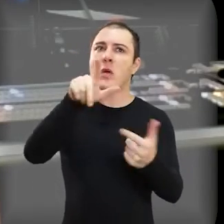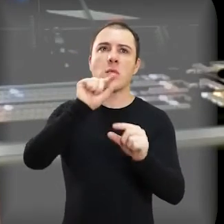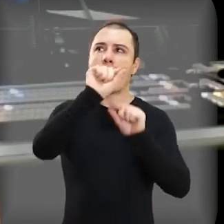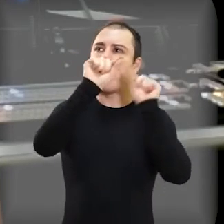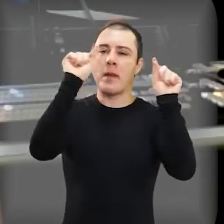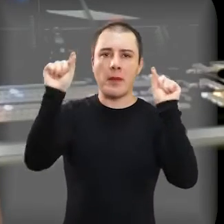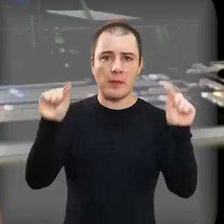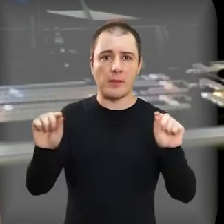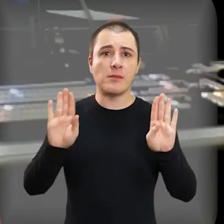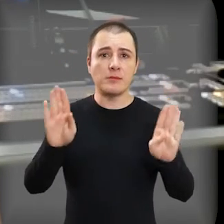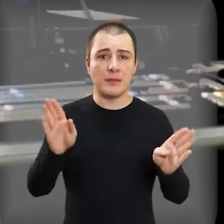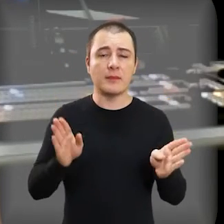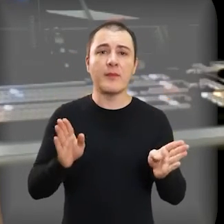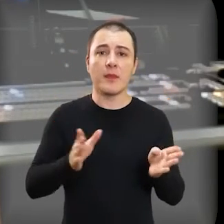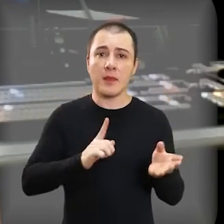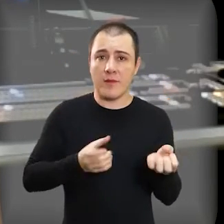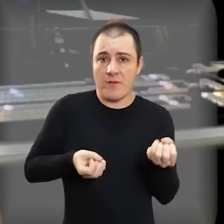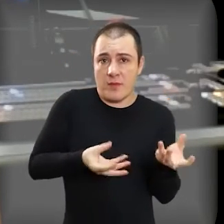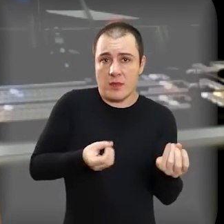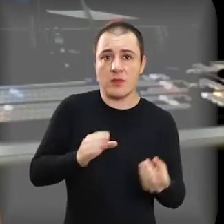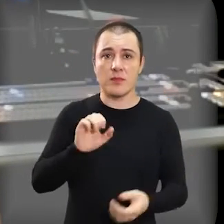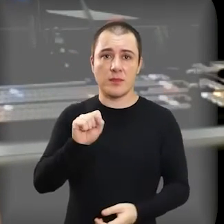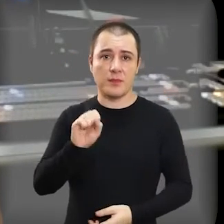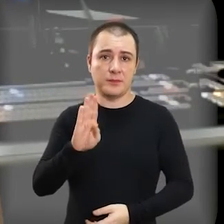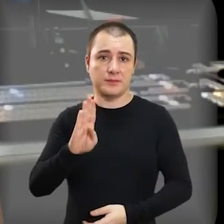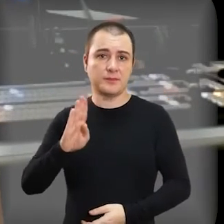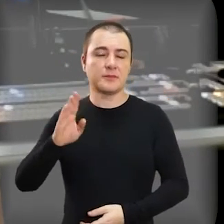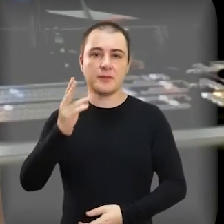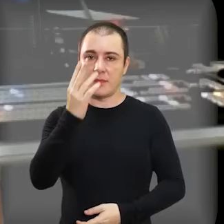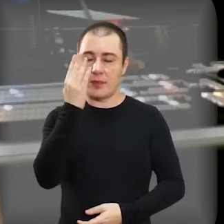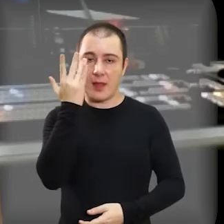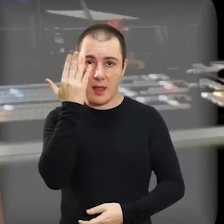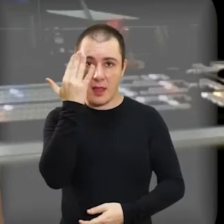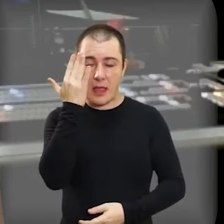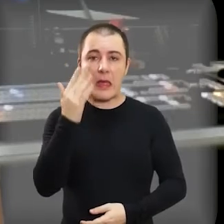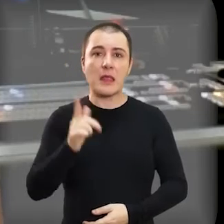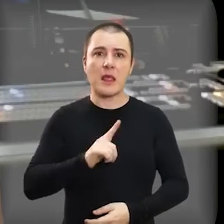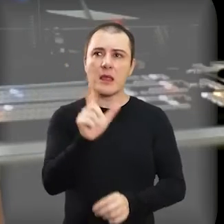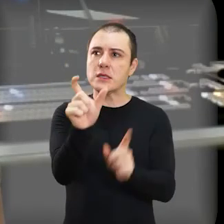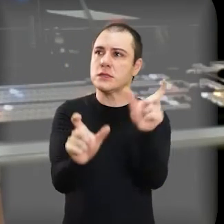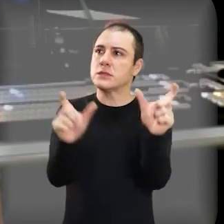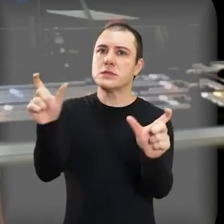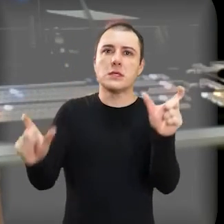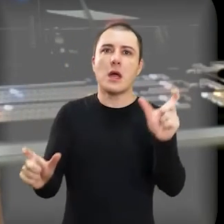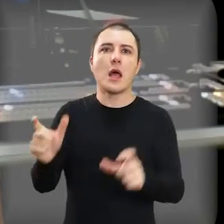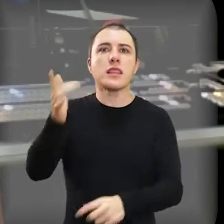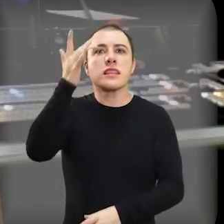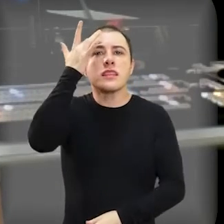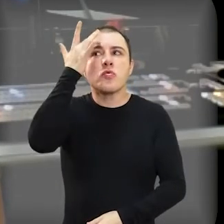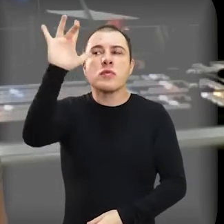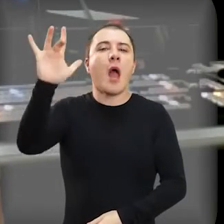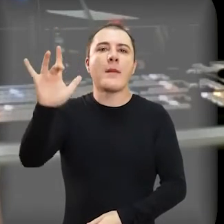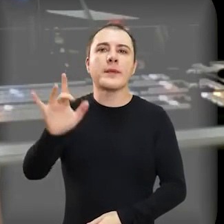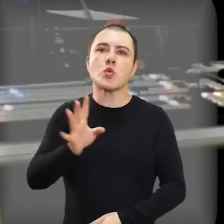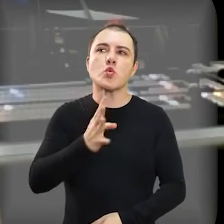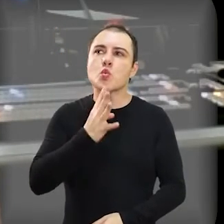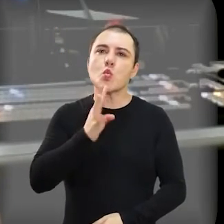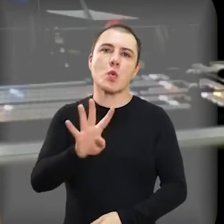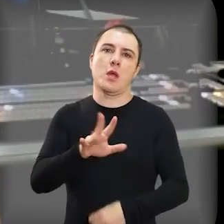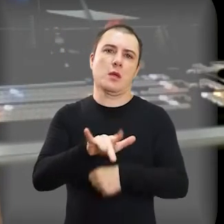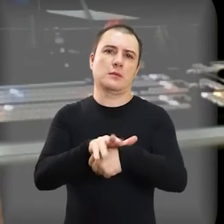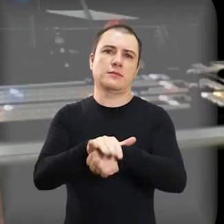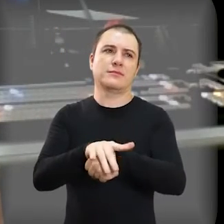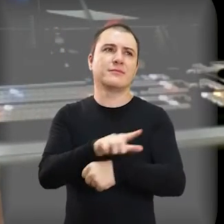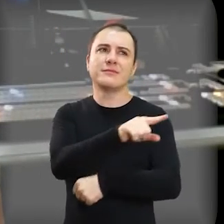Ainda assim, dados da Sociedade Brasileira de Glaucoma revelam que muitos brasileiros desconhecem a doença. Quais são os